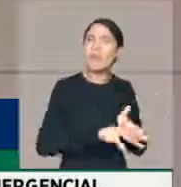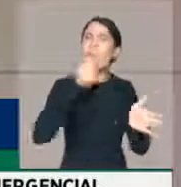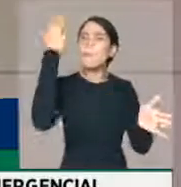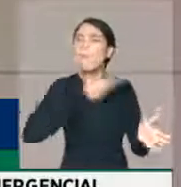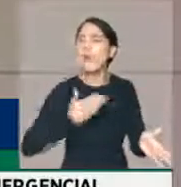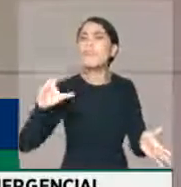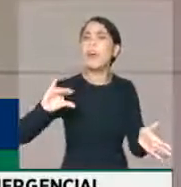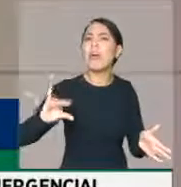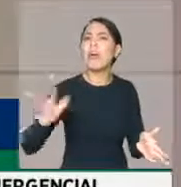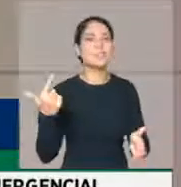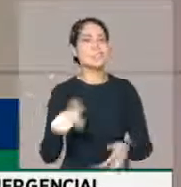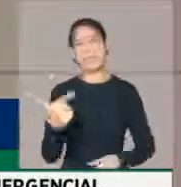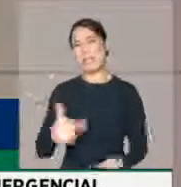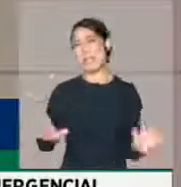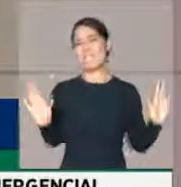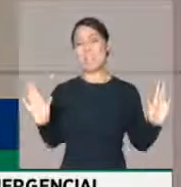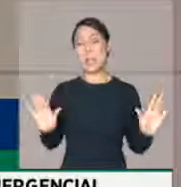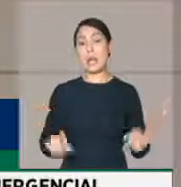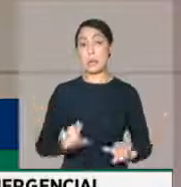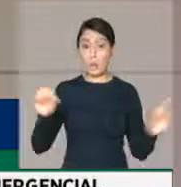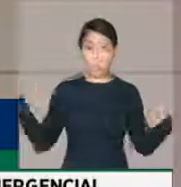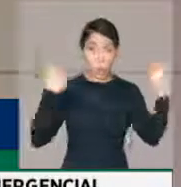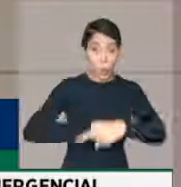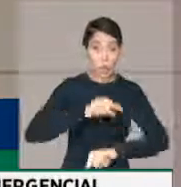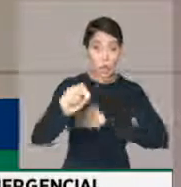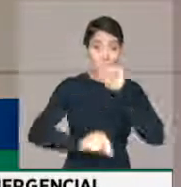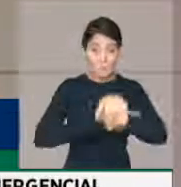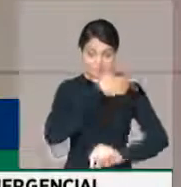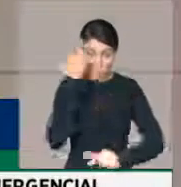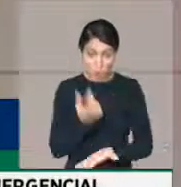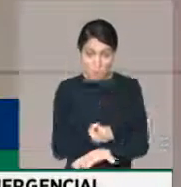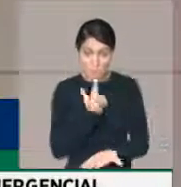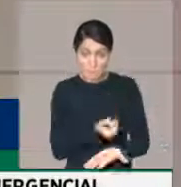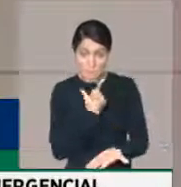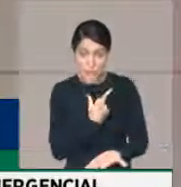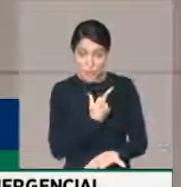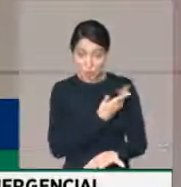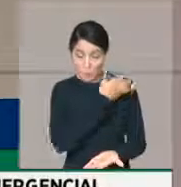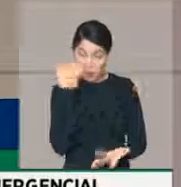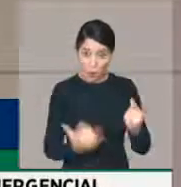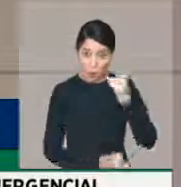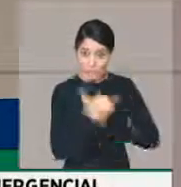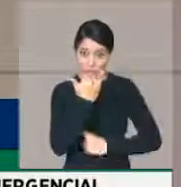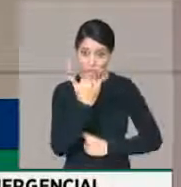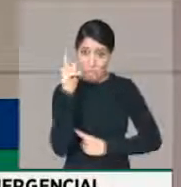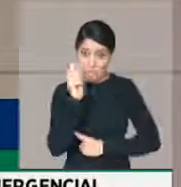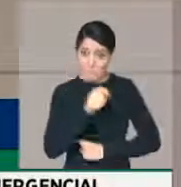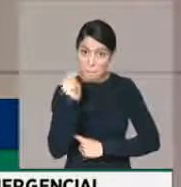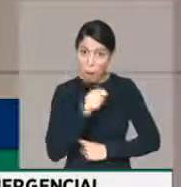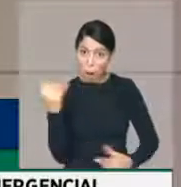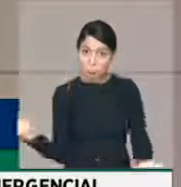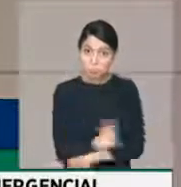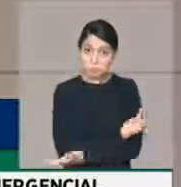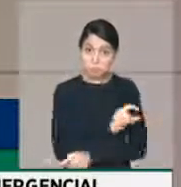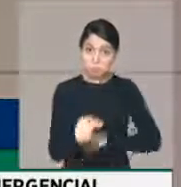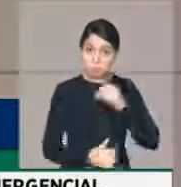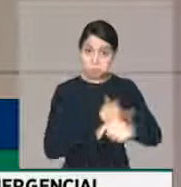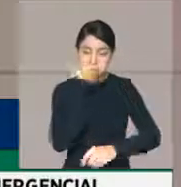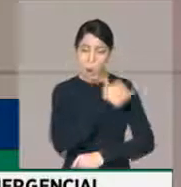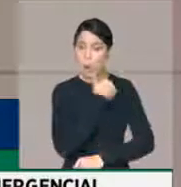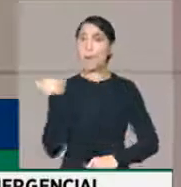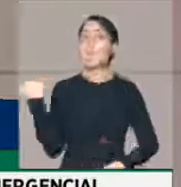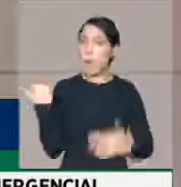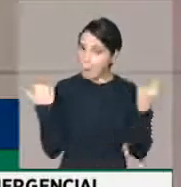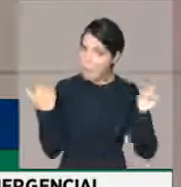ela aumenta as chances de alguém morrer vítima do uso do remédio. Portanto, presidente, nós precisamos deixar claro, como